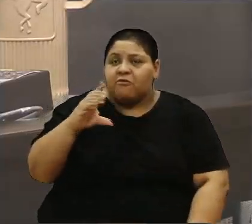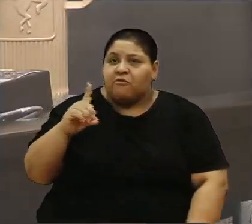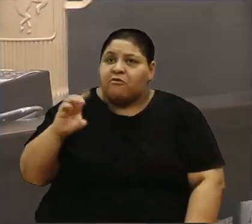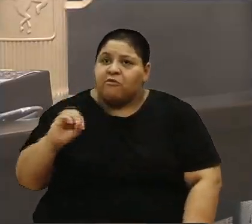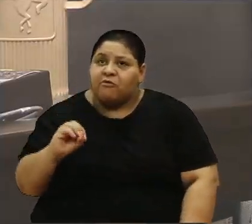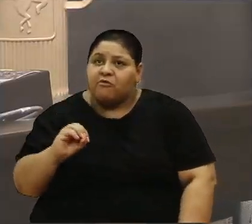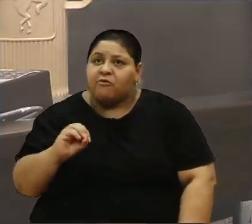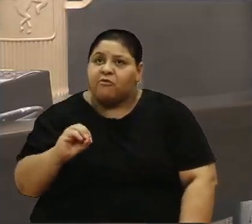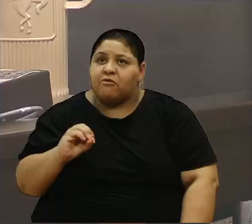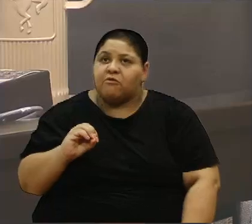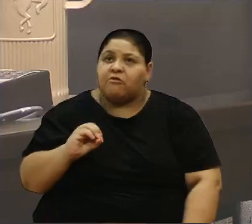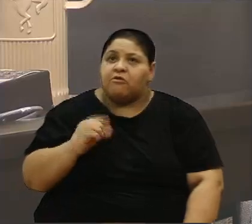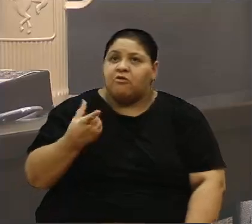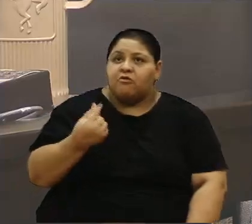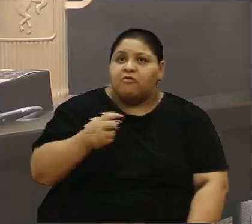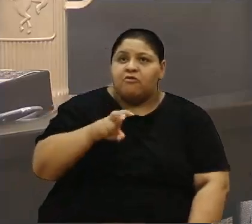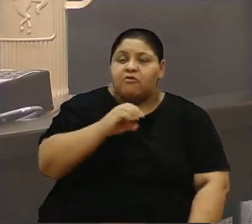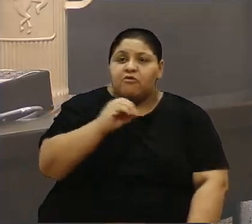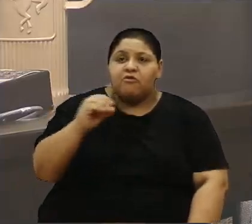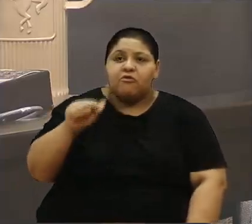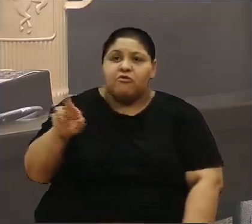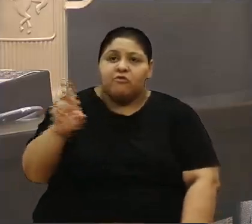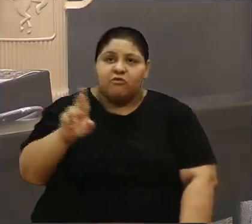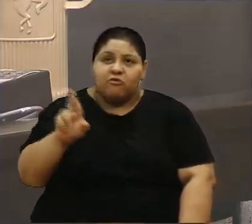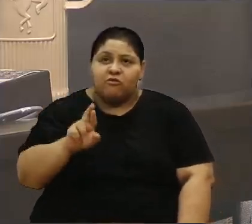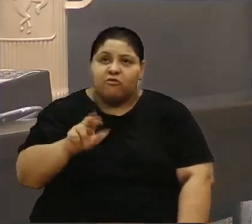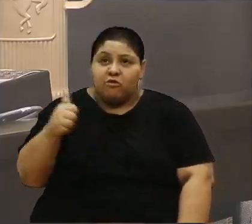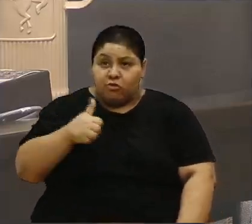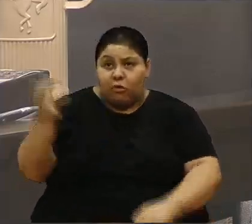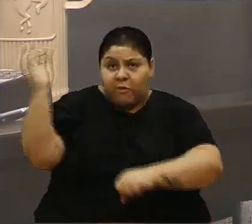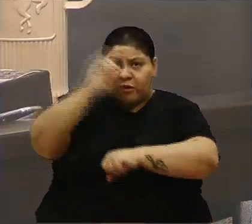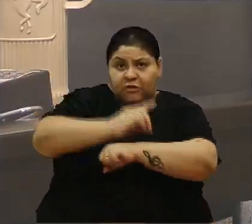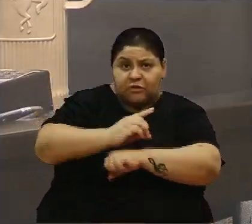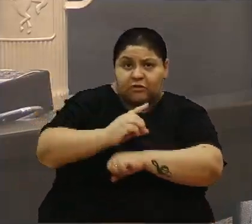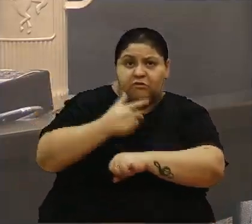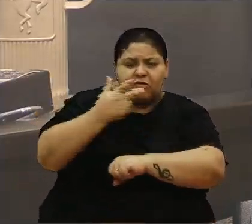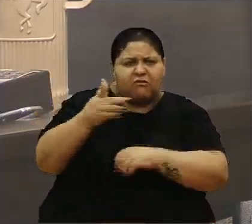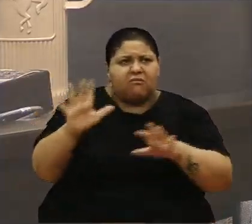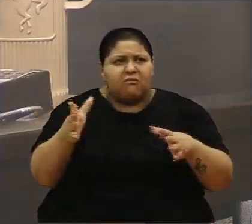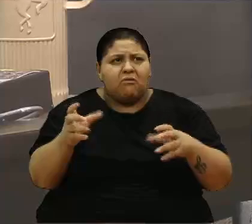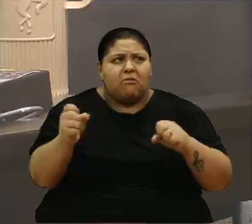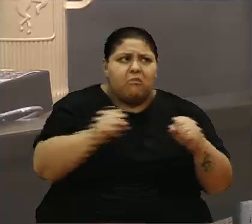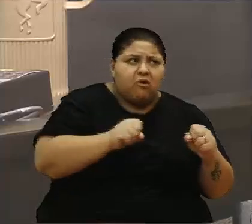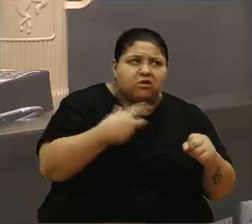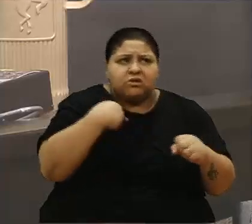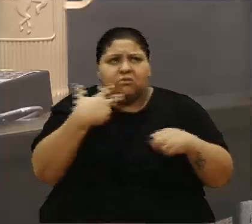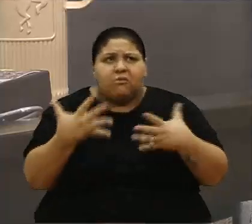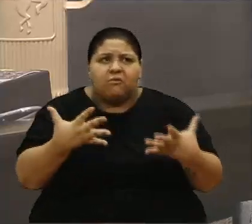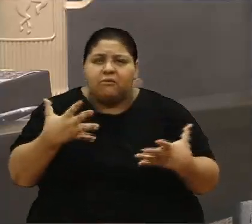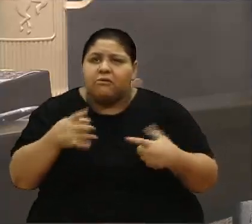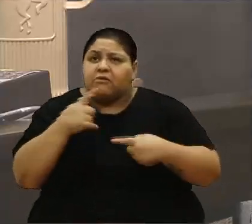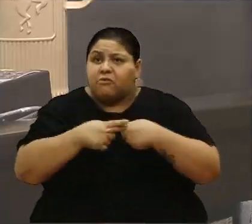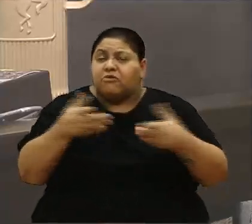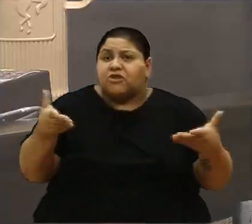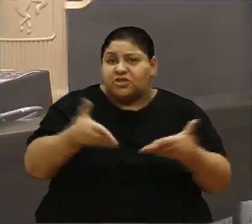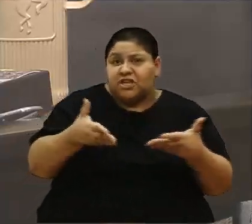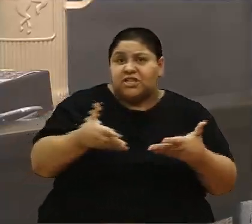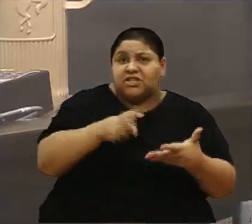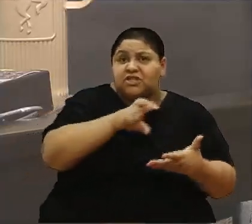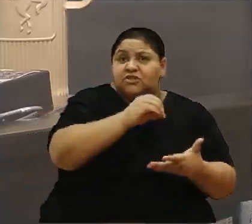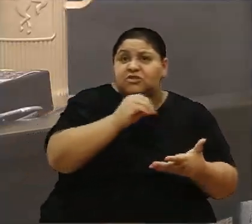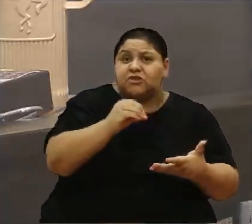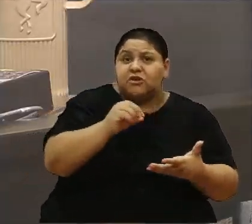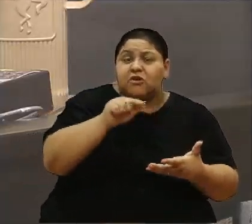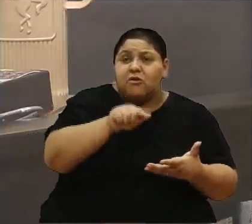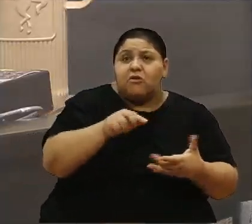R$500 mil. Então, no primeiro dia que o senhor falou, eu fiquei assim, pode ou não pode? Porque já tinha uma de 500 mil. E por